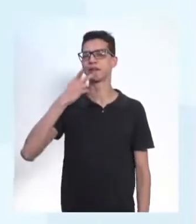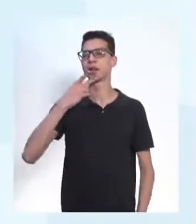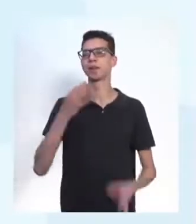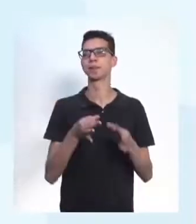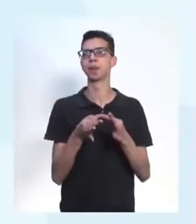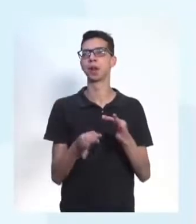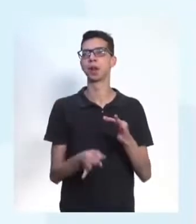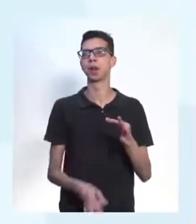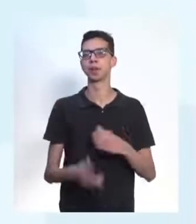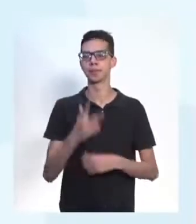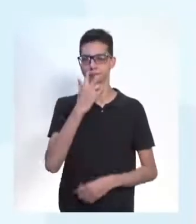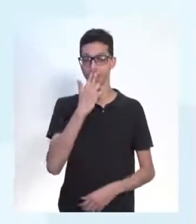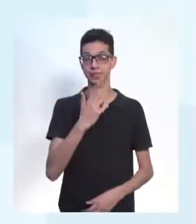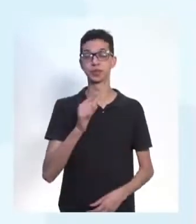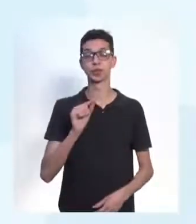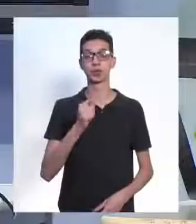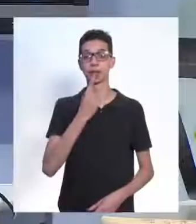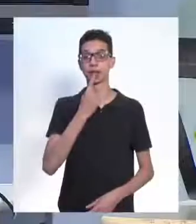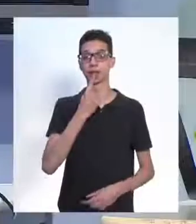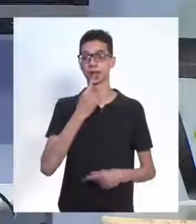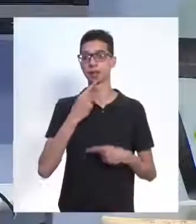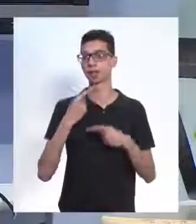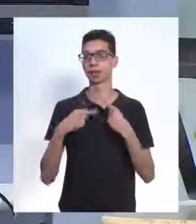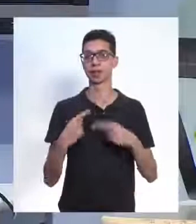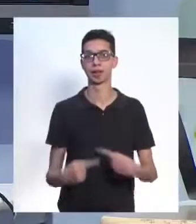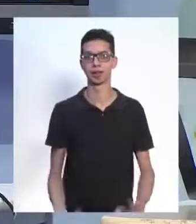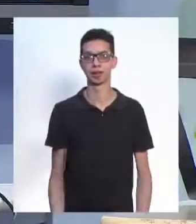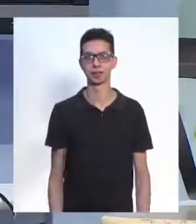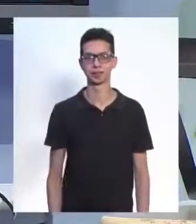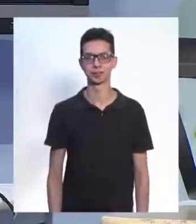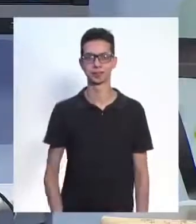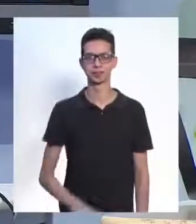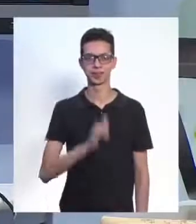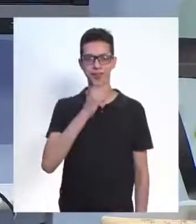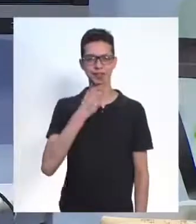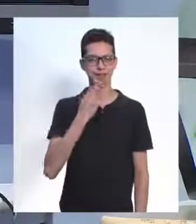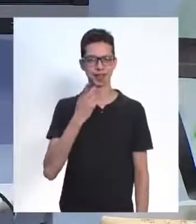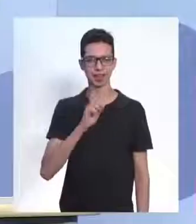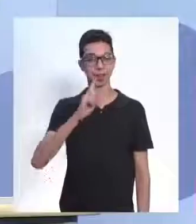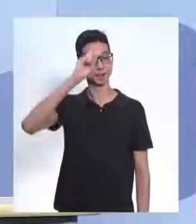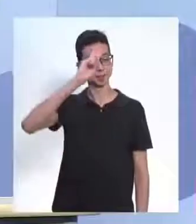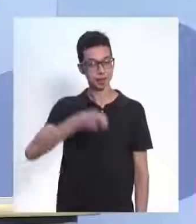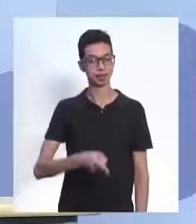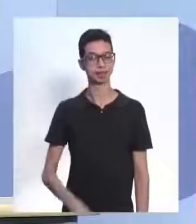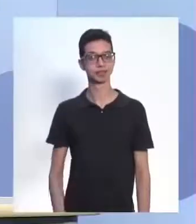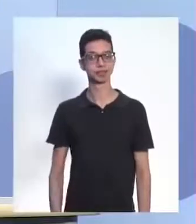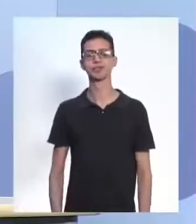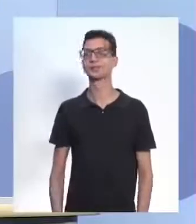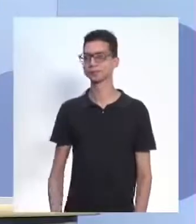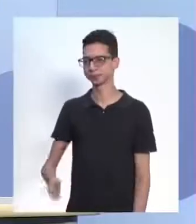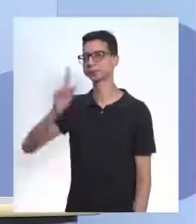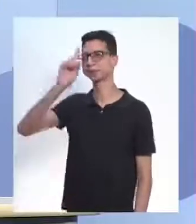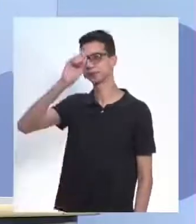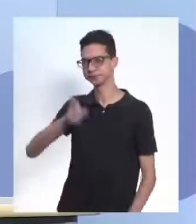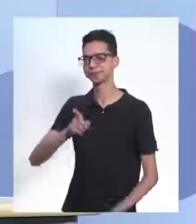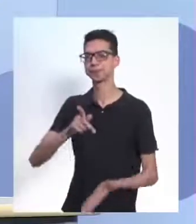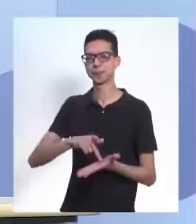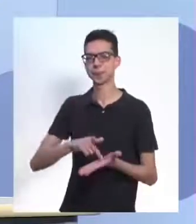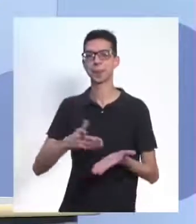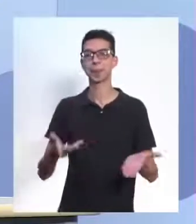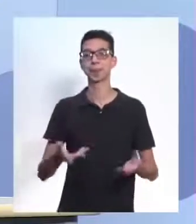boca. Ele Pois fala, não, ele manda, né? Ele manda. Ele manda. E aí o servo vai lá